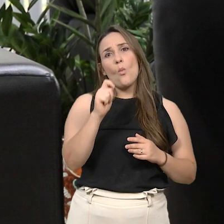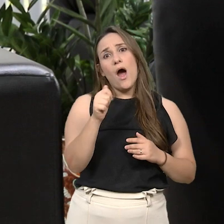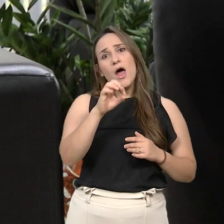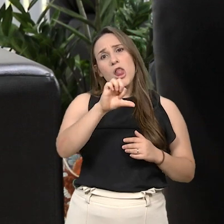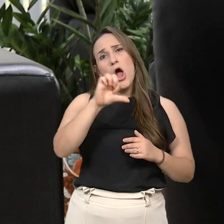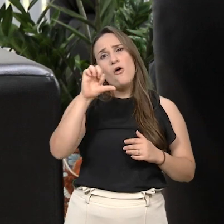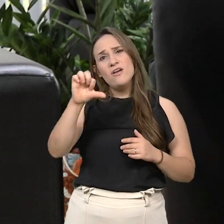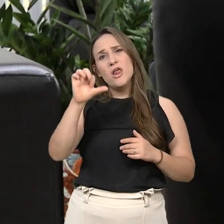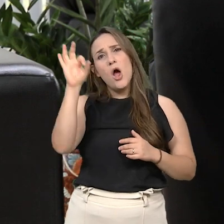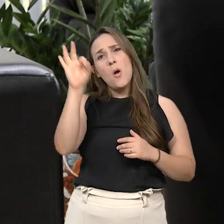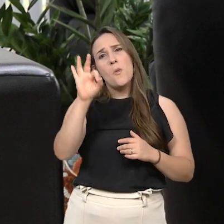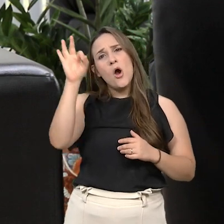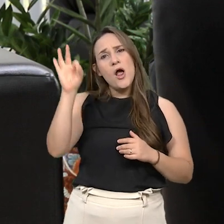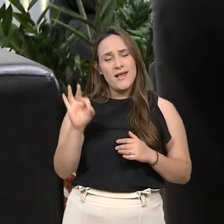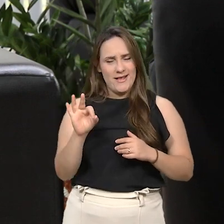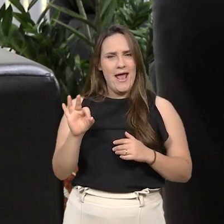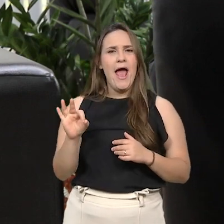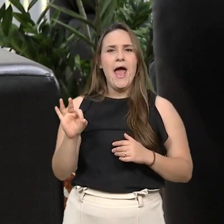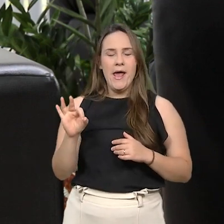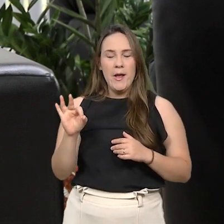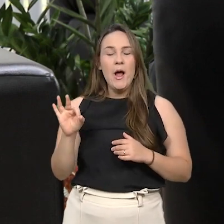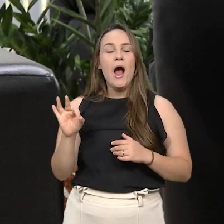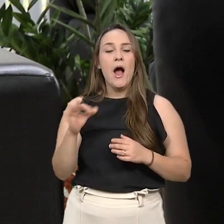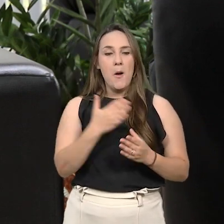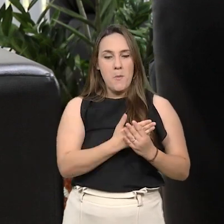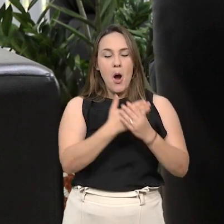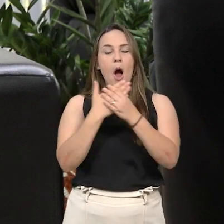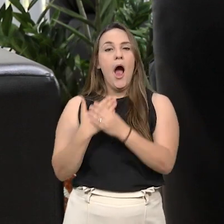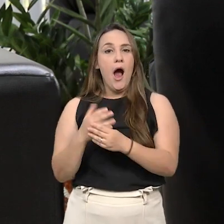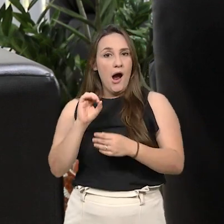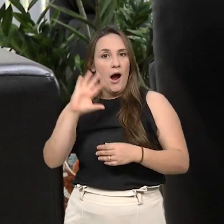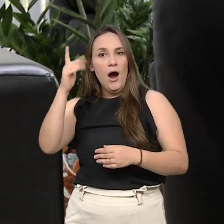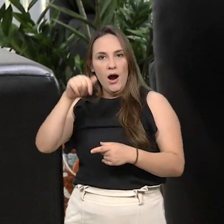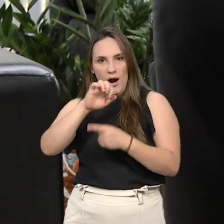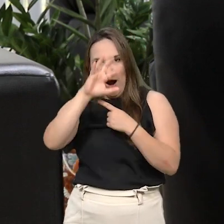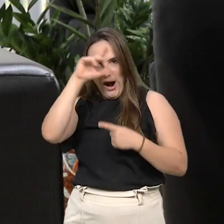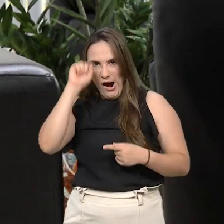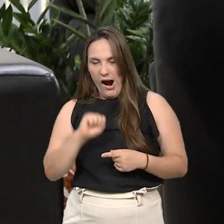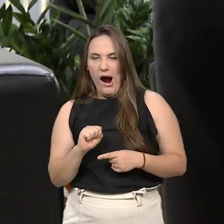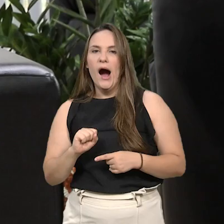98%, quase 99% dos feitos e procedimentos que tramitam no Judiciário de